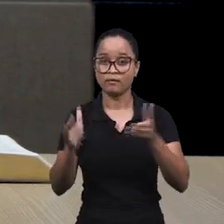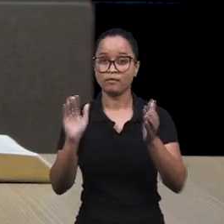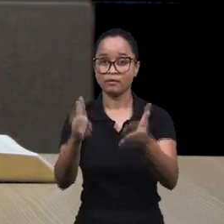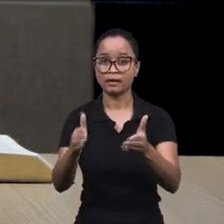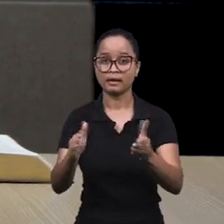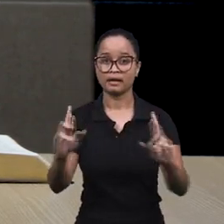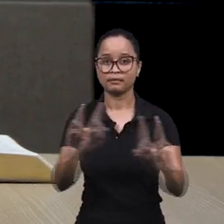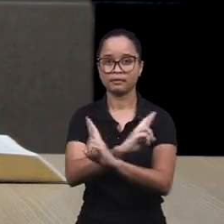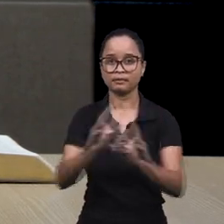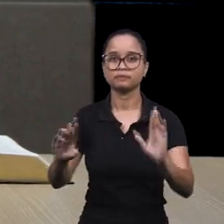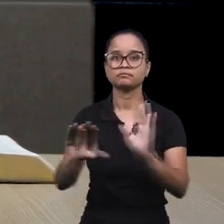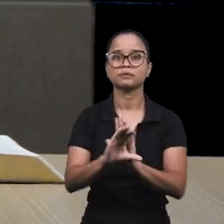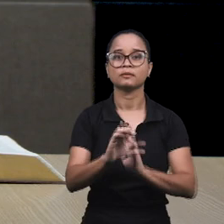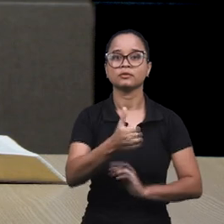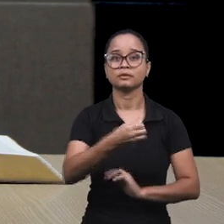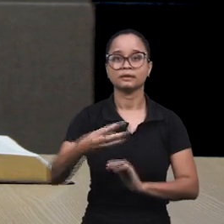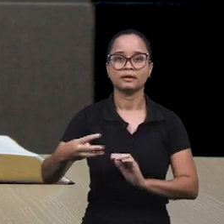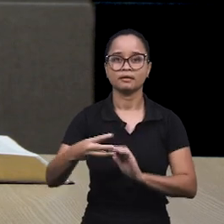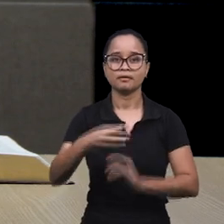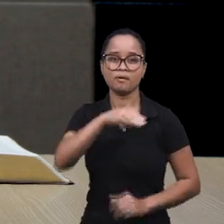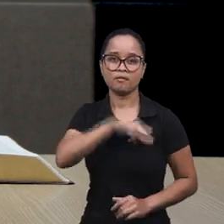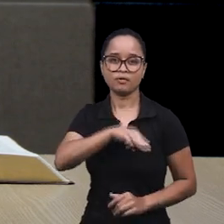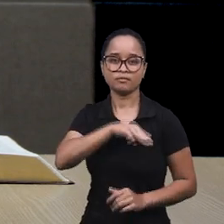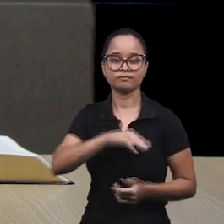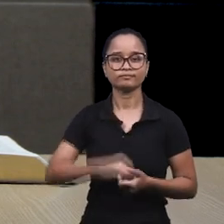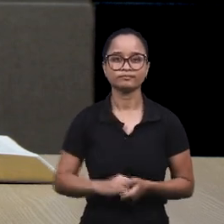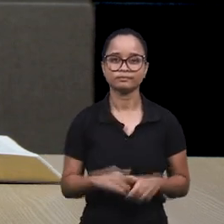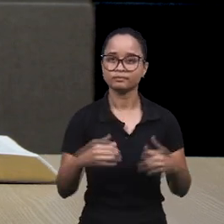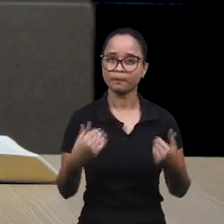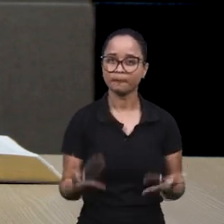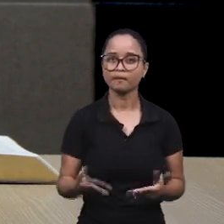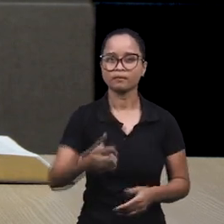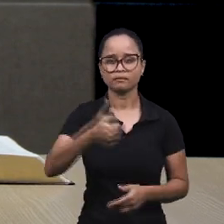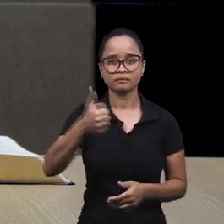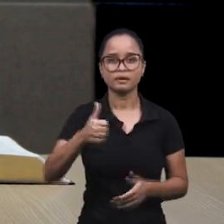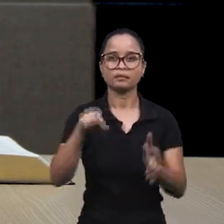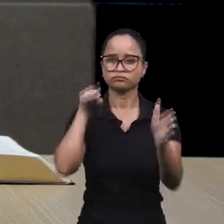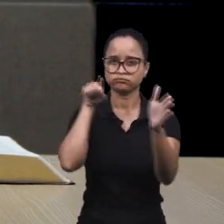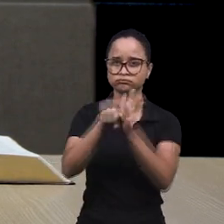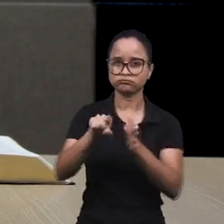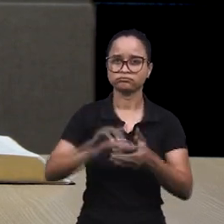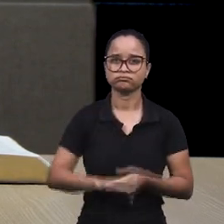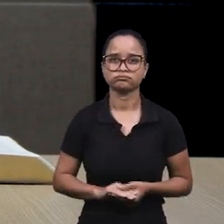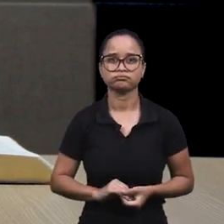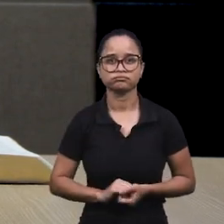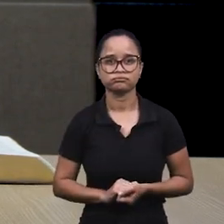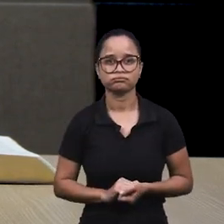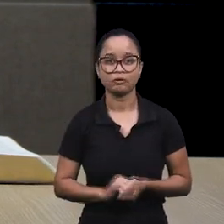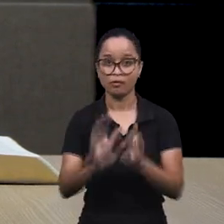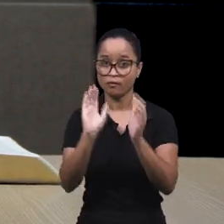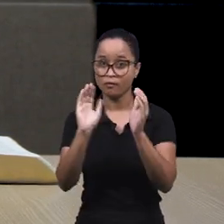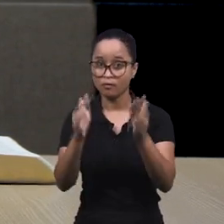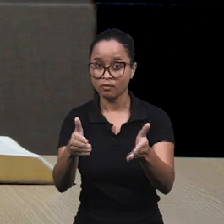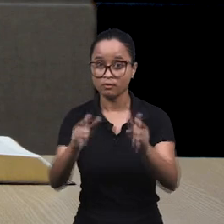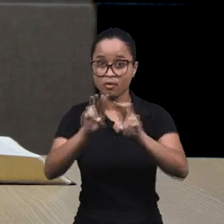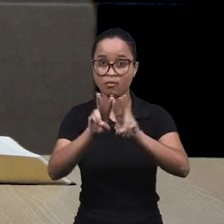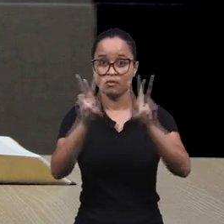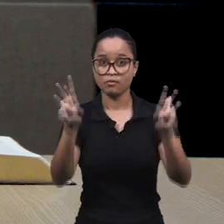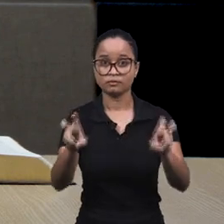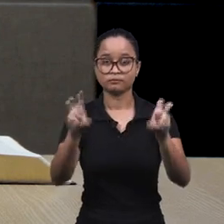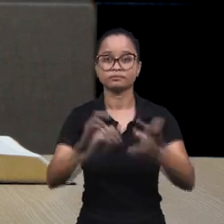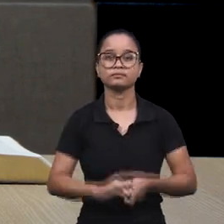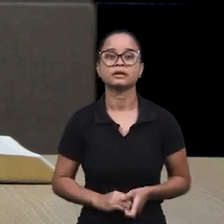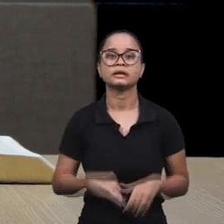relacionado ao capítulo 13 de Mateus. Vamos então à nossa primeira pergunta sobre este enfoque neste